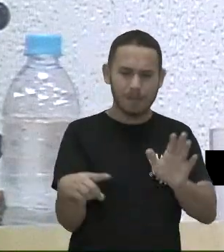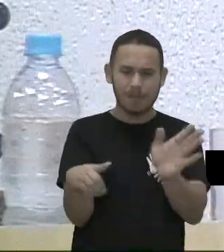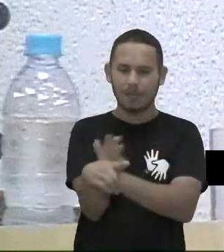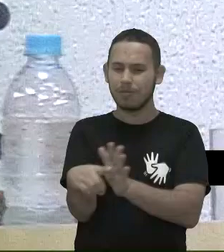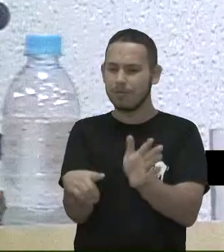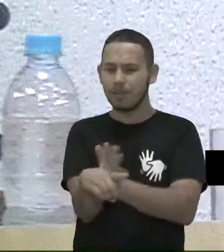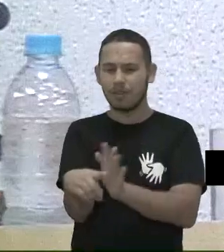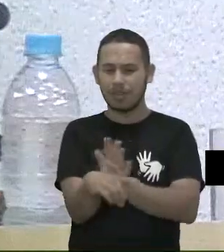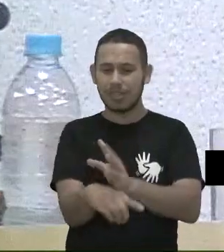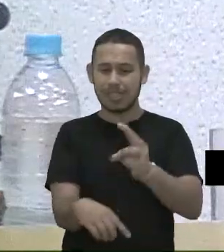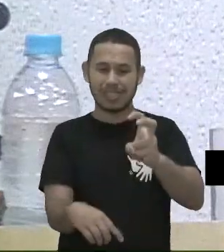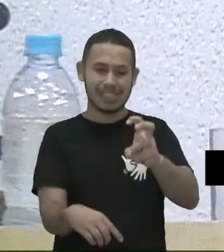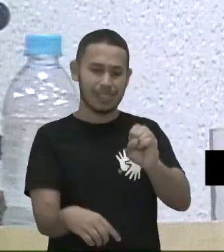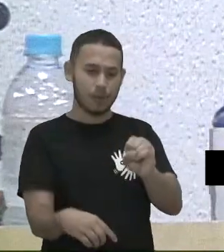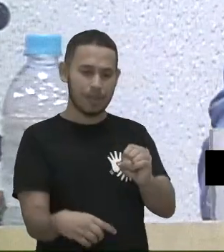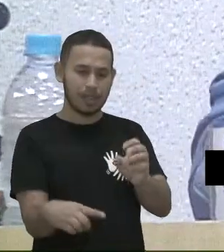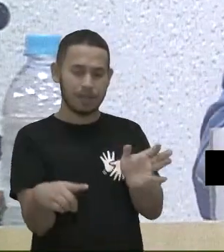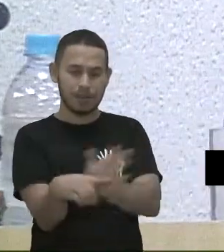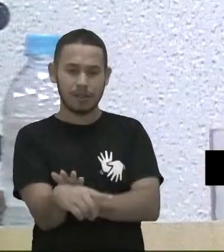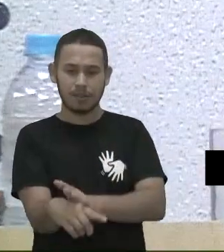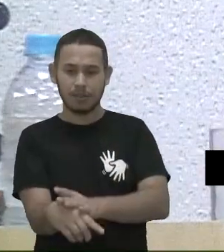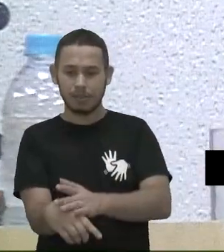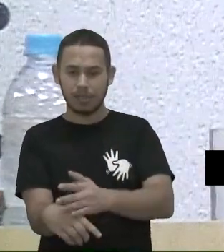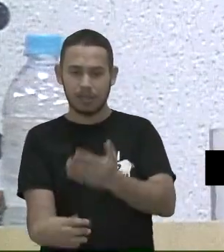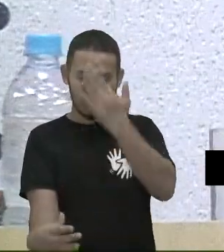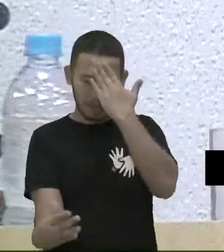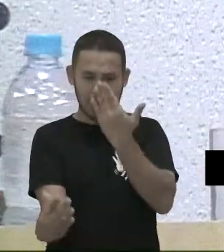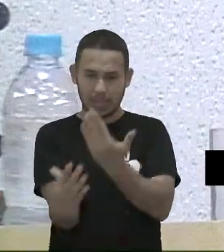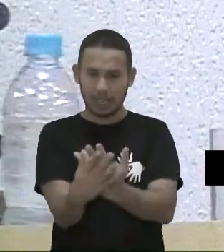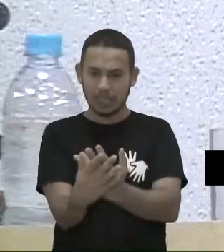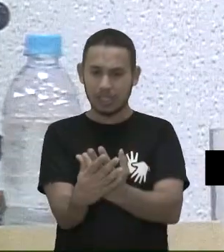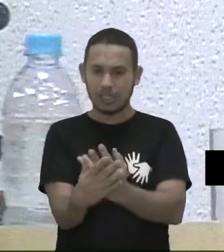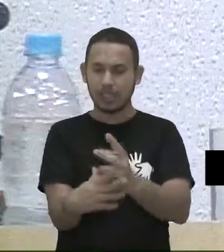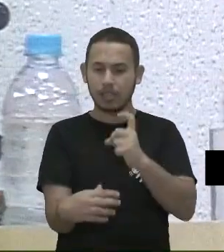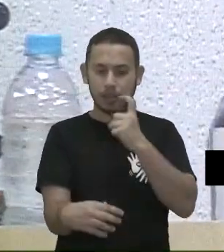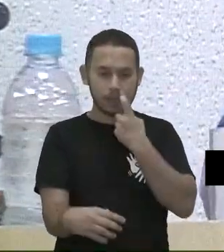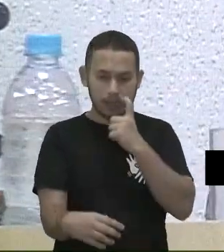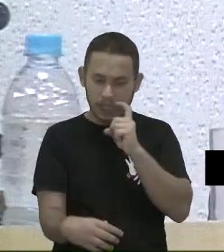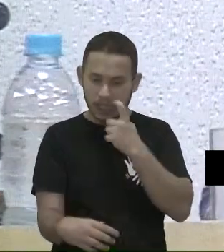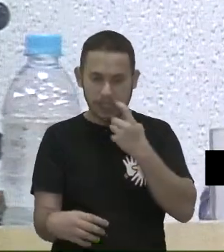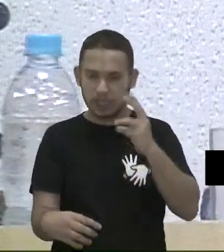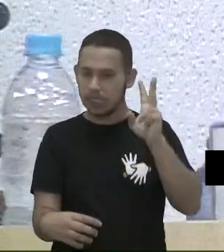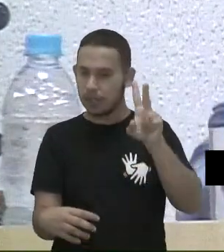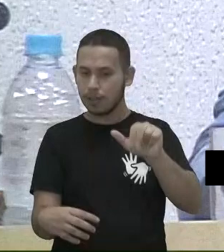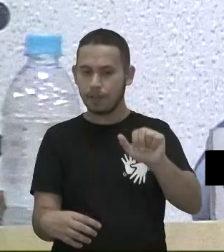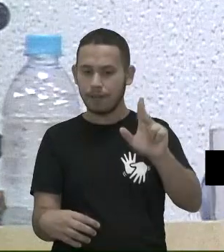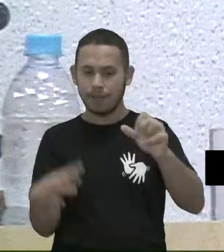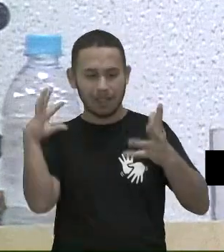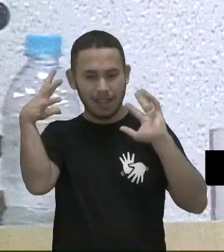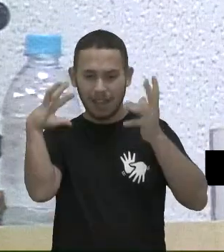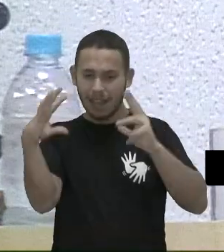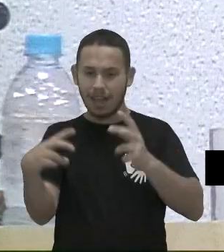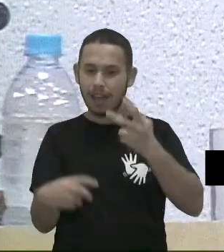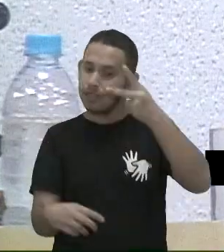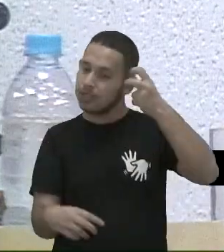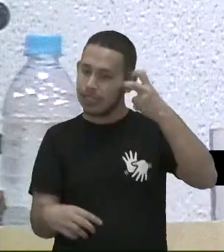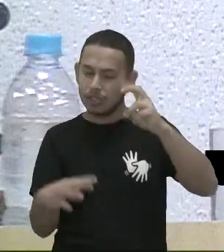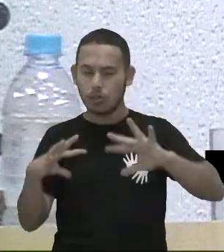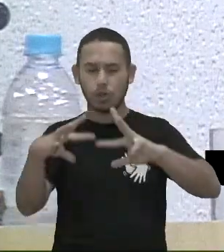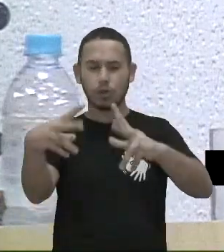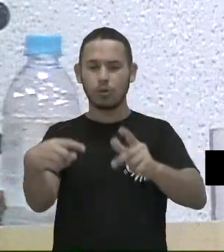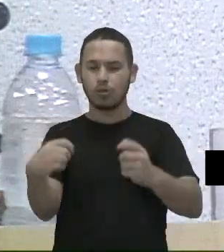tem aqui 50 perguntas, eu creio que o vereador Serginho, vereadora Vivi, vereador Bob, vereador Diego também tem vários